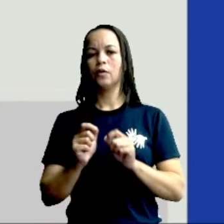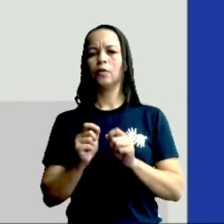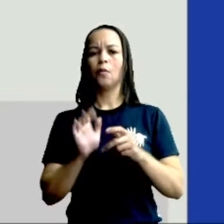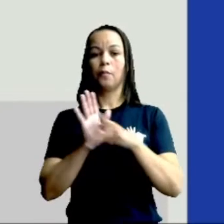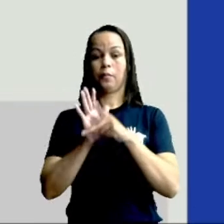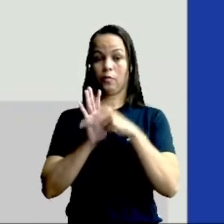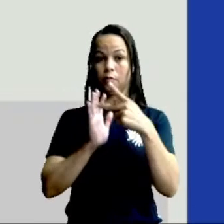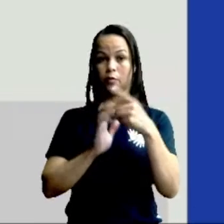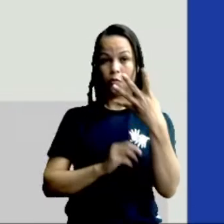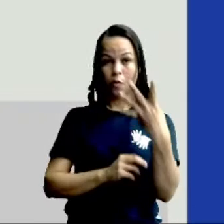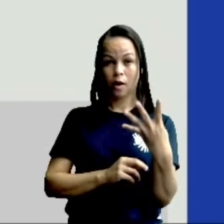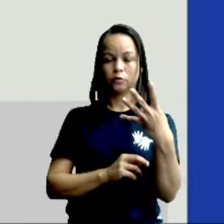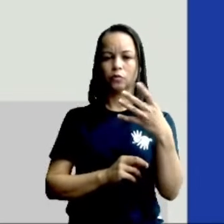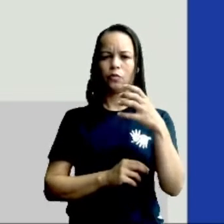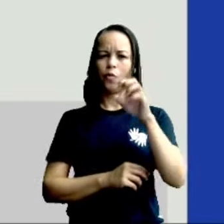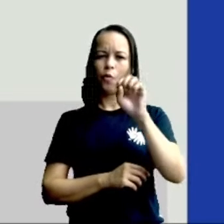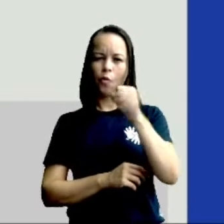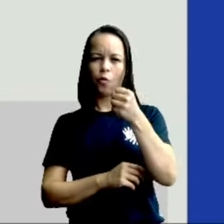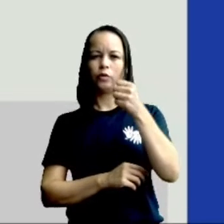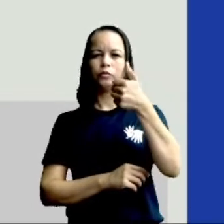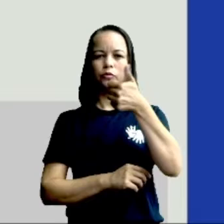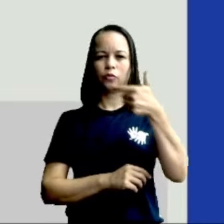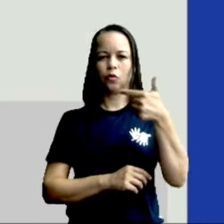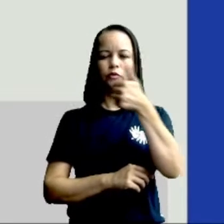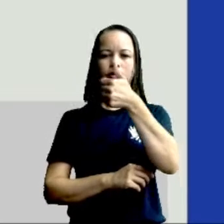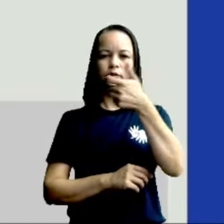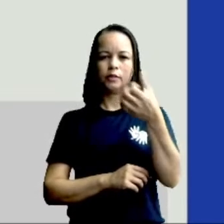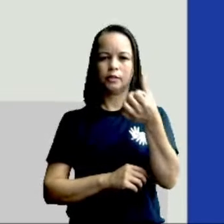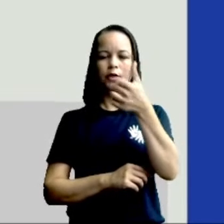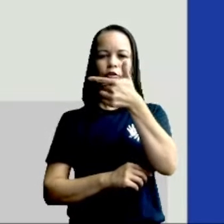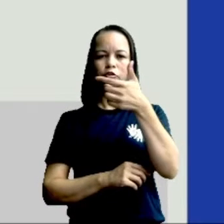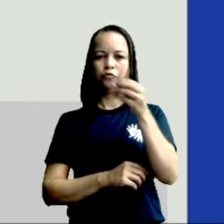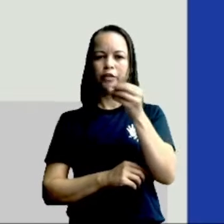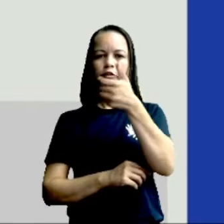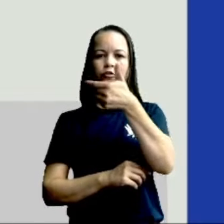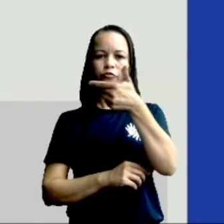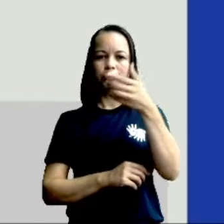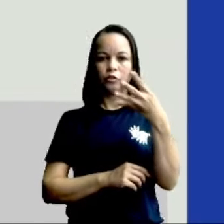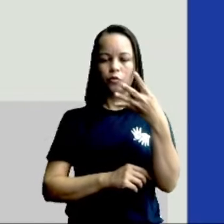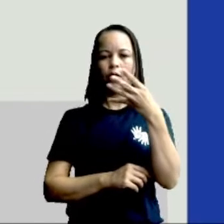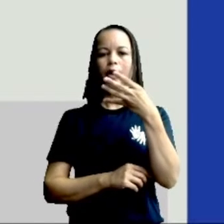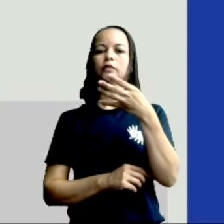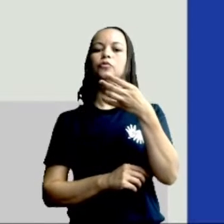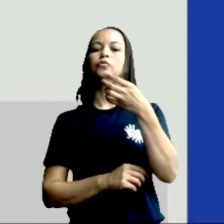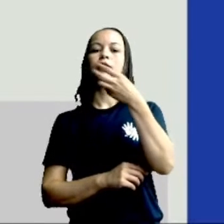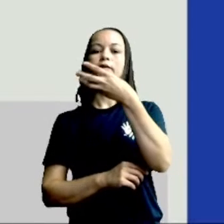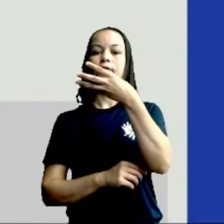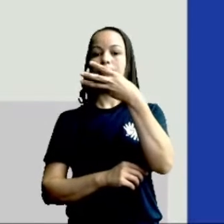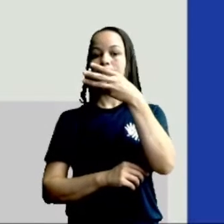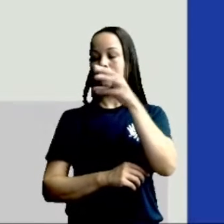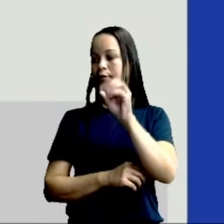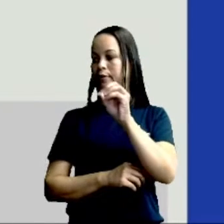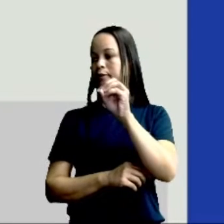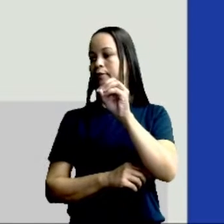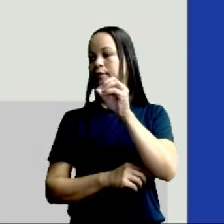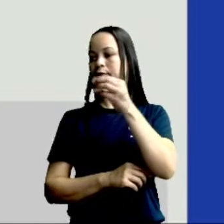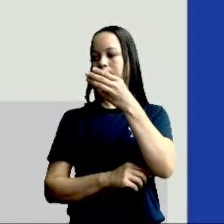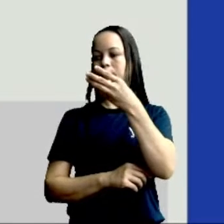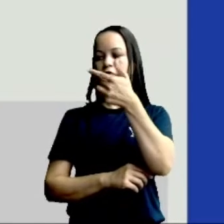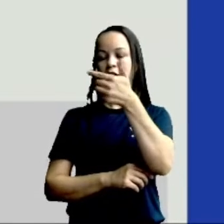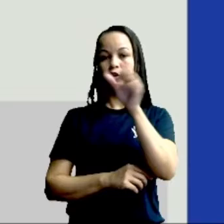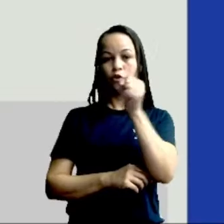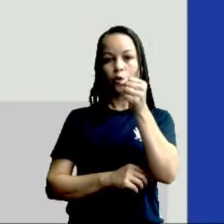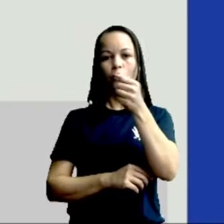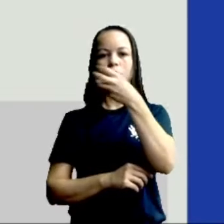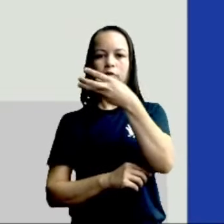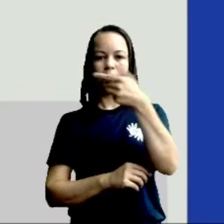O próprio 4, 8, 12, 16, 20, 24, 28, 32. Tá bom. Aqui a gente já vai chegar onde a